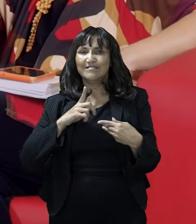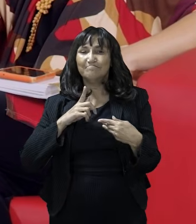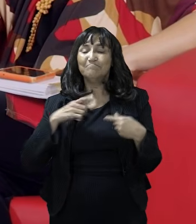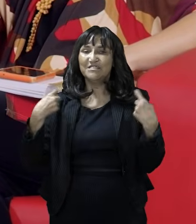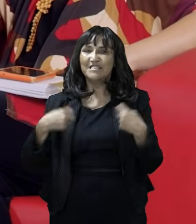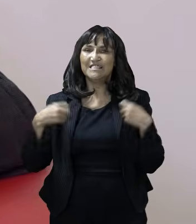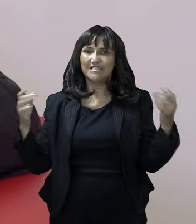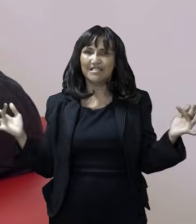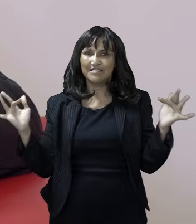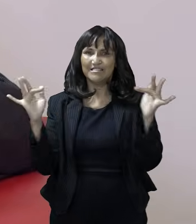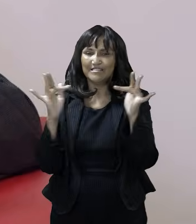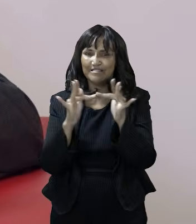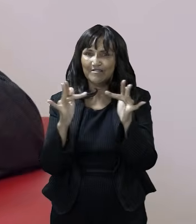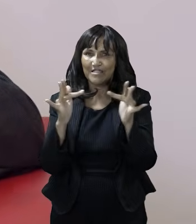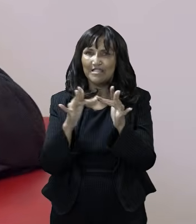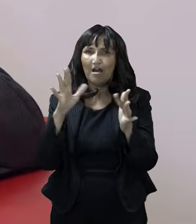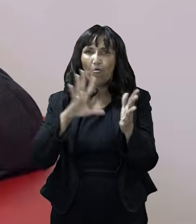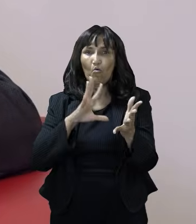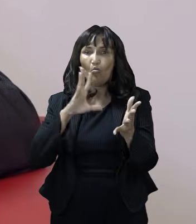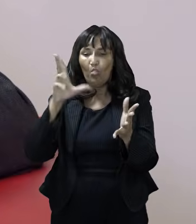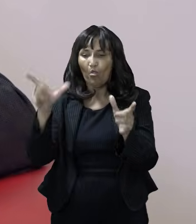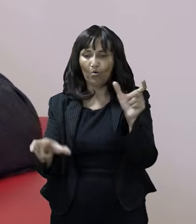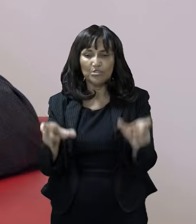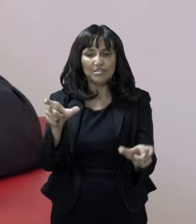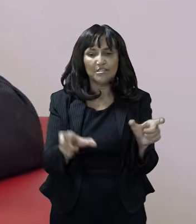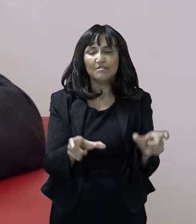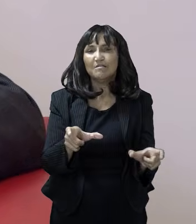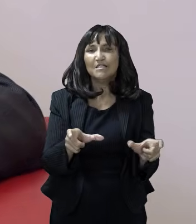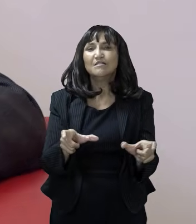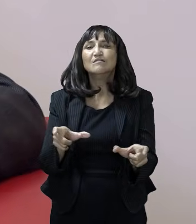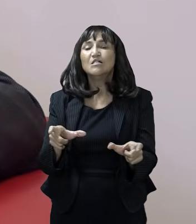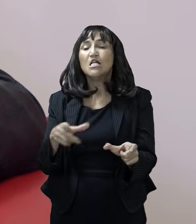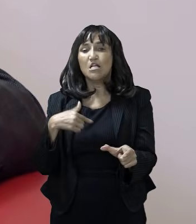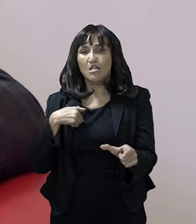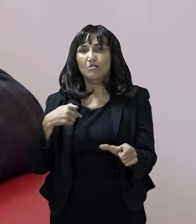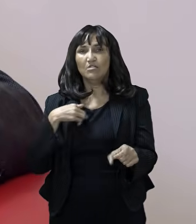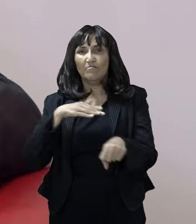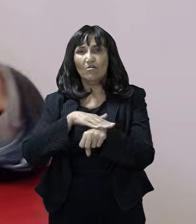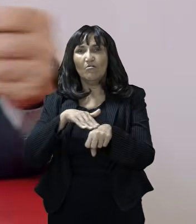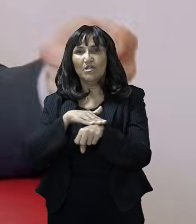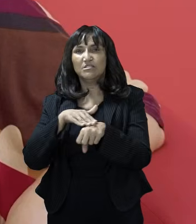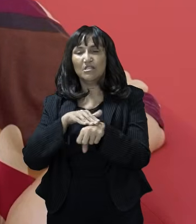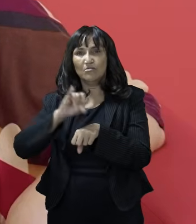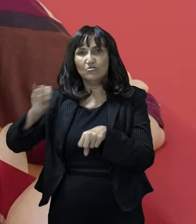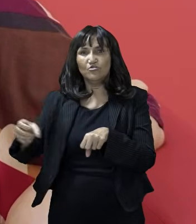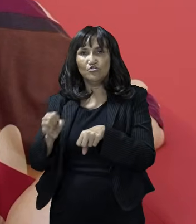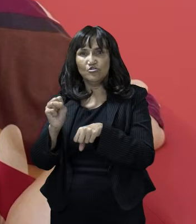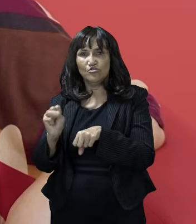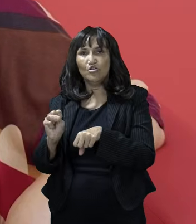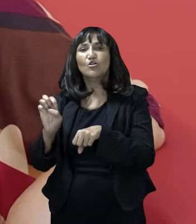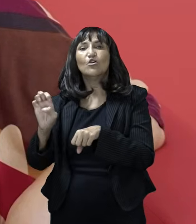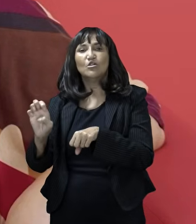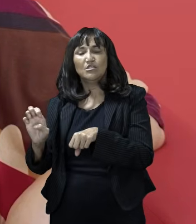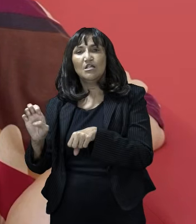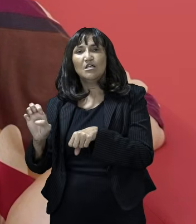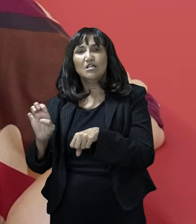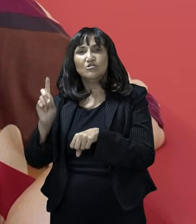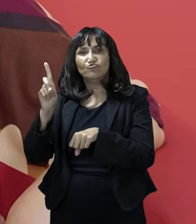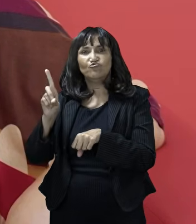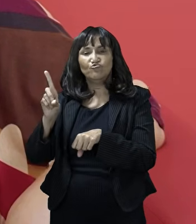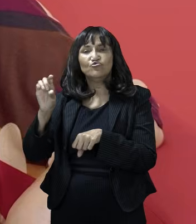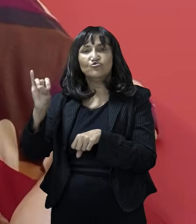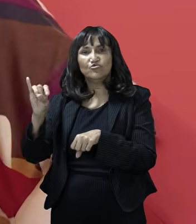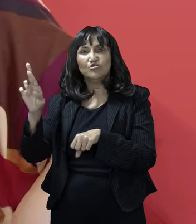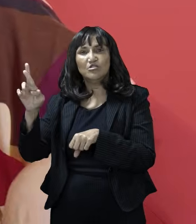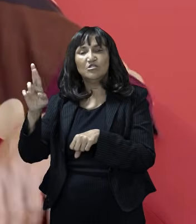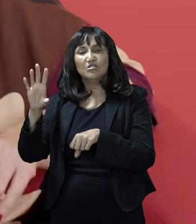todo mundo. Eu estava conversando com o Zé Dirceu, que é um dos que a gente... Que está coordenando também um dos grupos